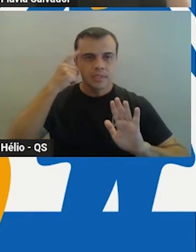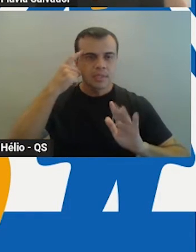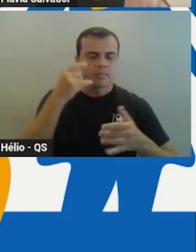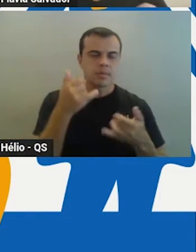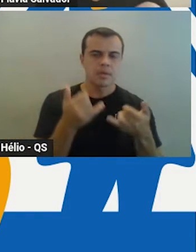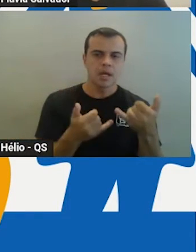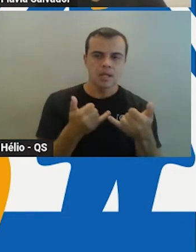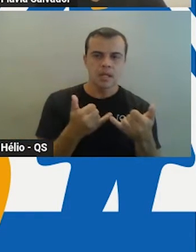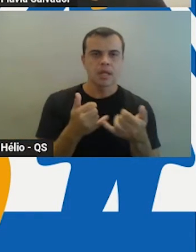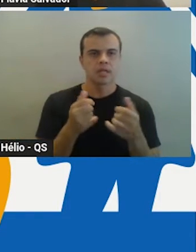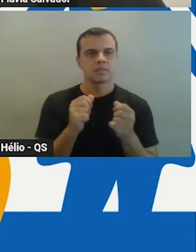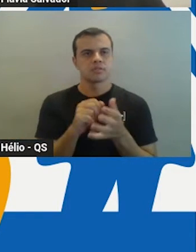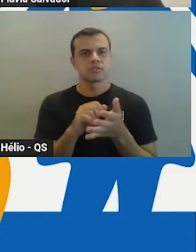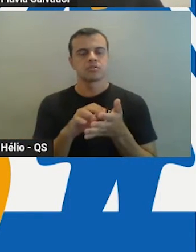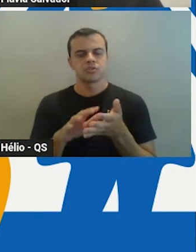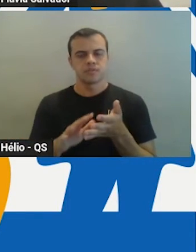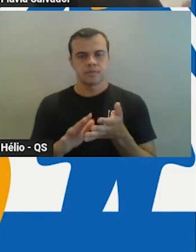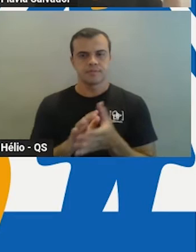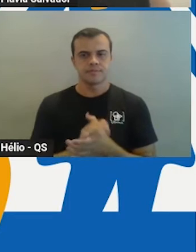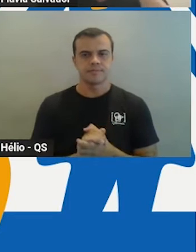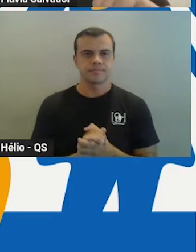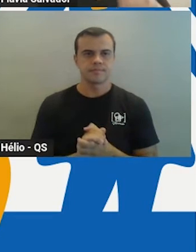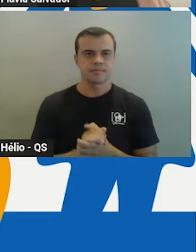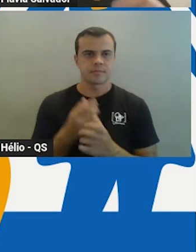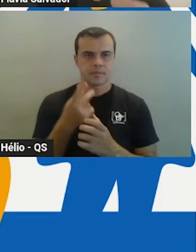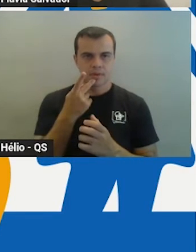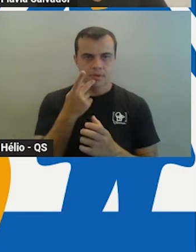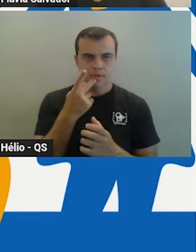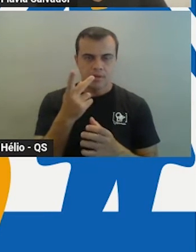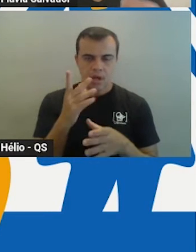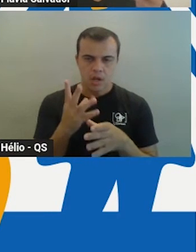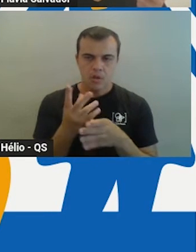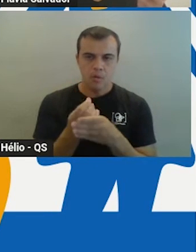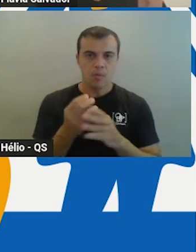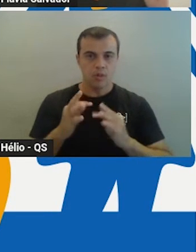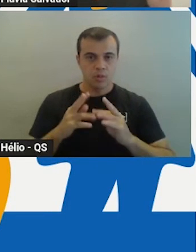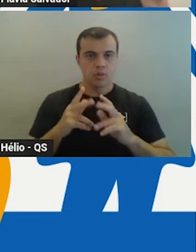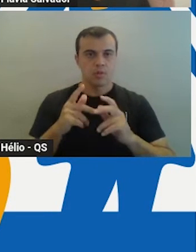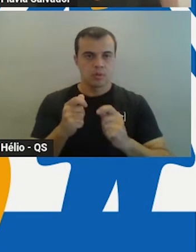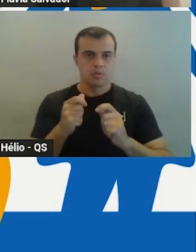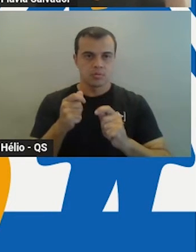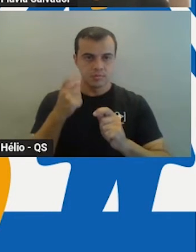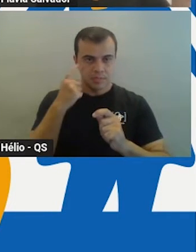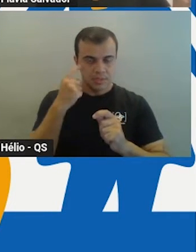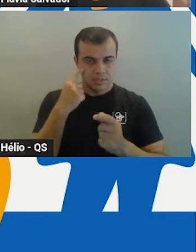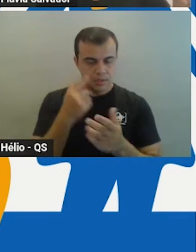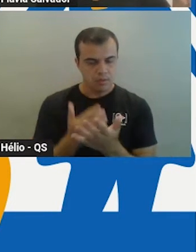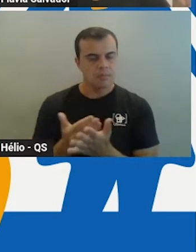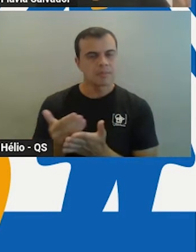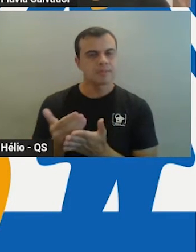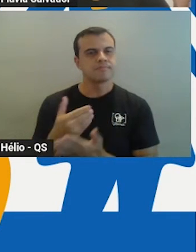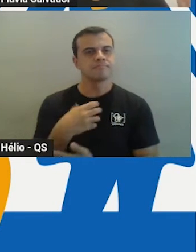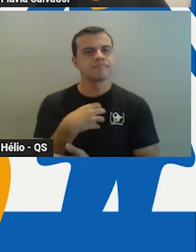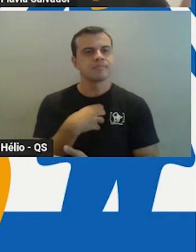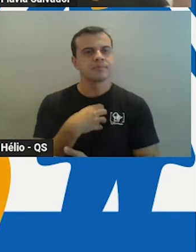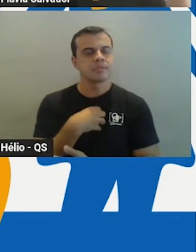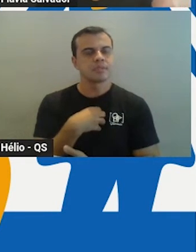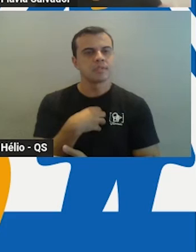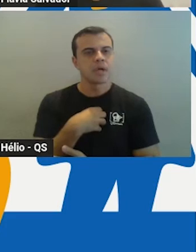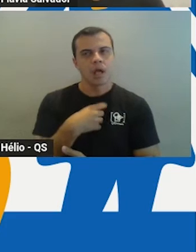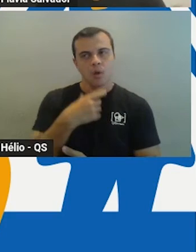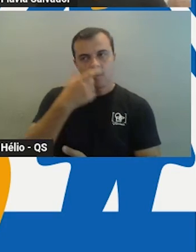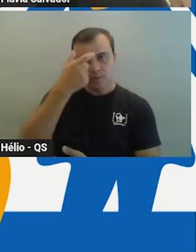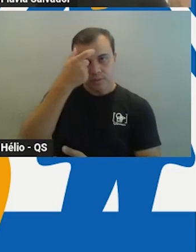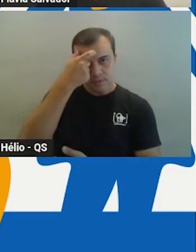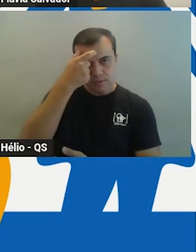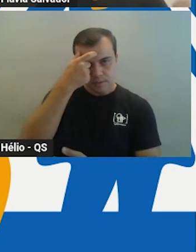brincadeiras e atividades que tragam, que incluam todo mundo, vocês estão dando a eles a